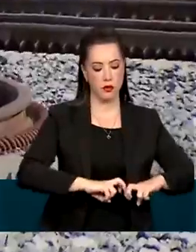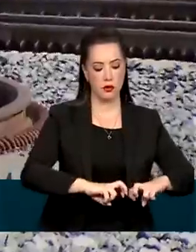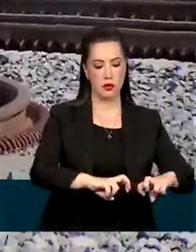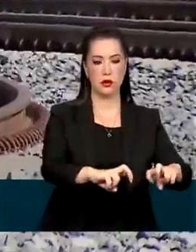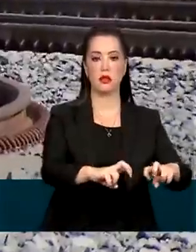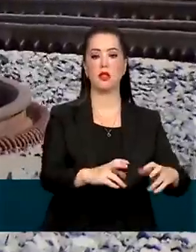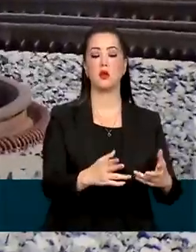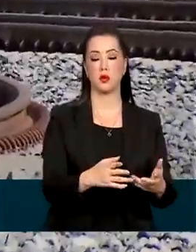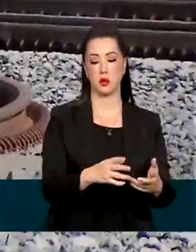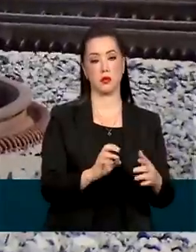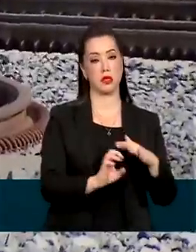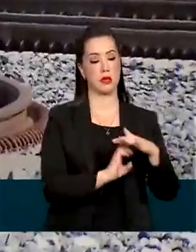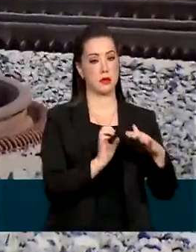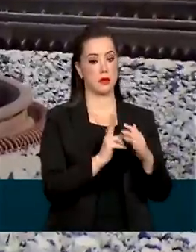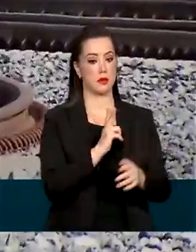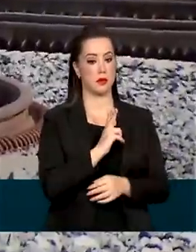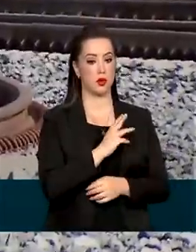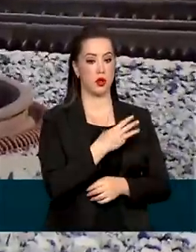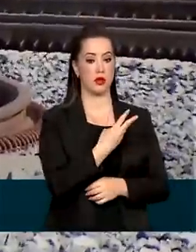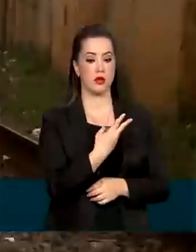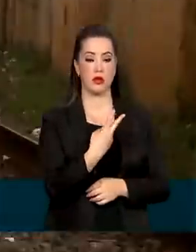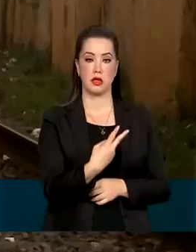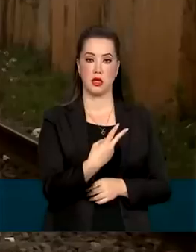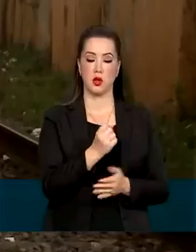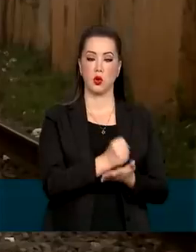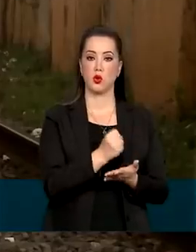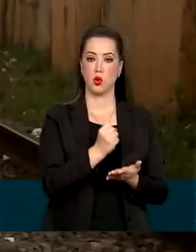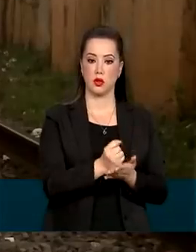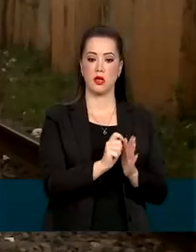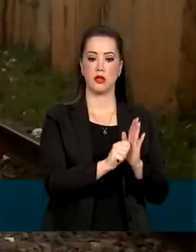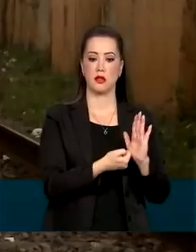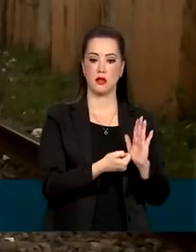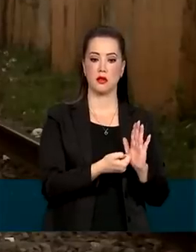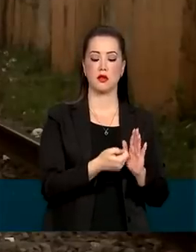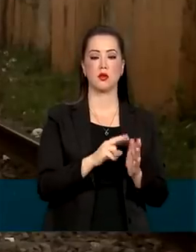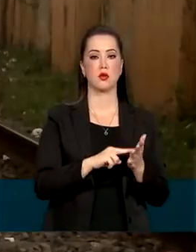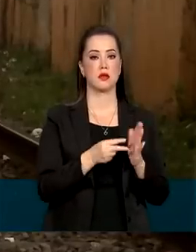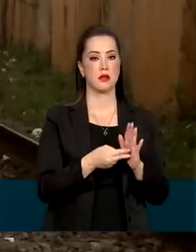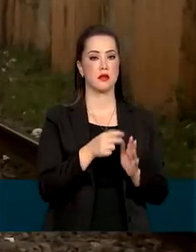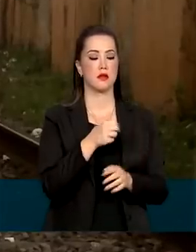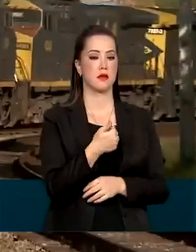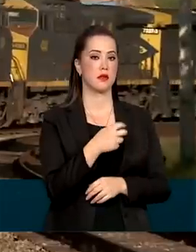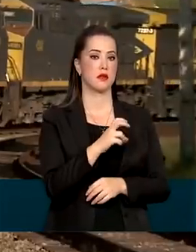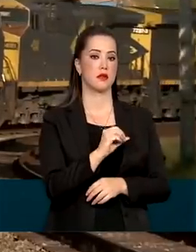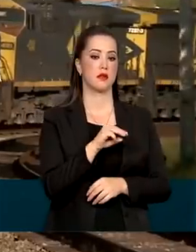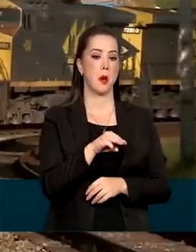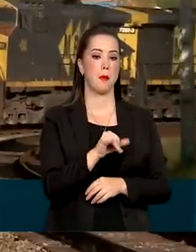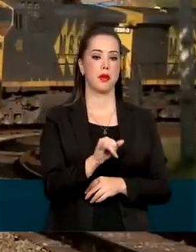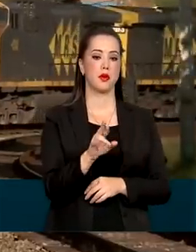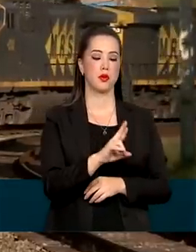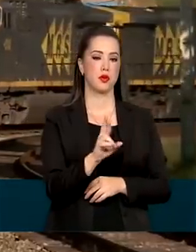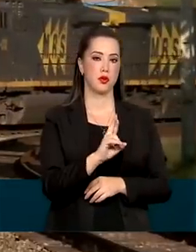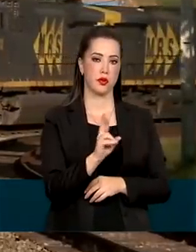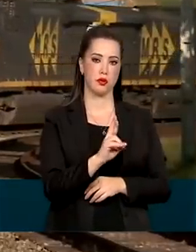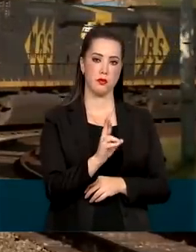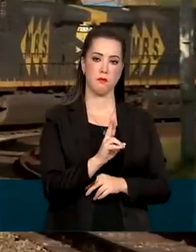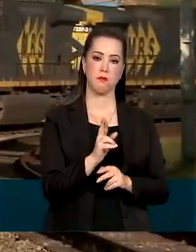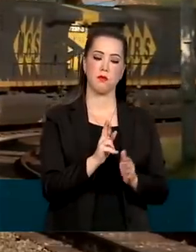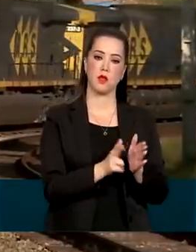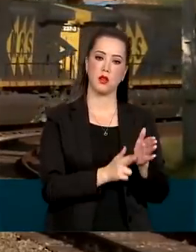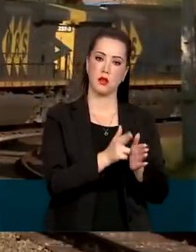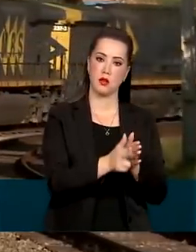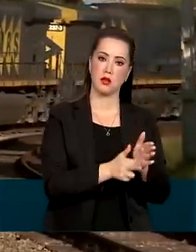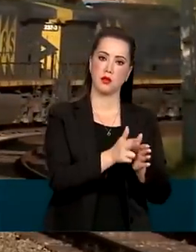32 contratos foram assinados que totalizam quase 150 bilhões de reais em investimentos no transporte de